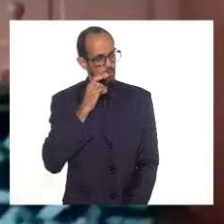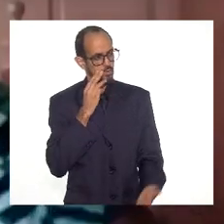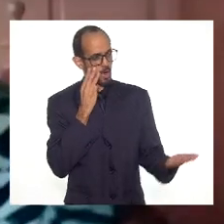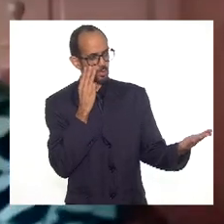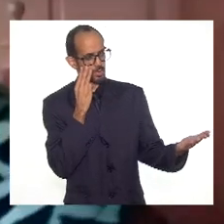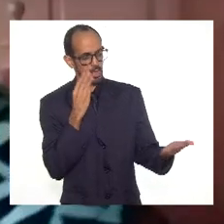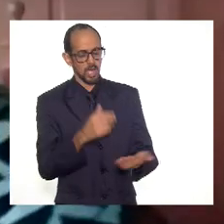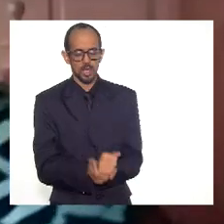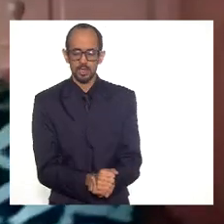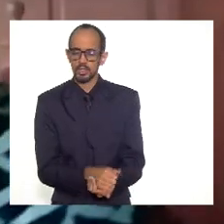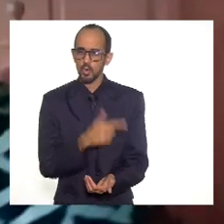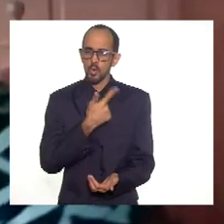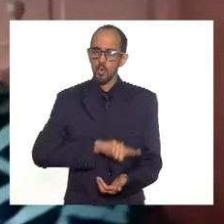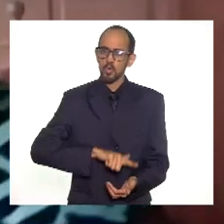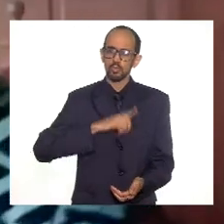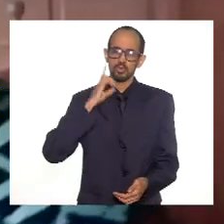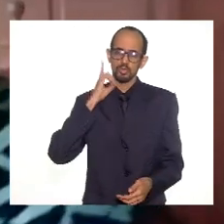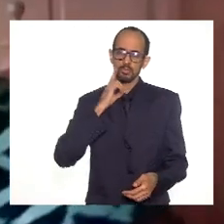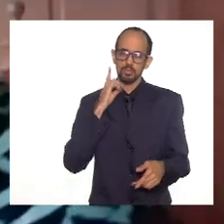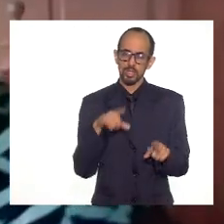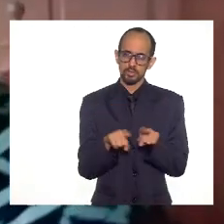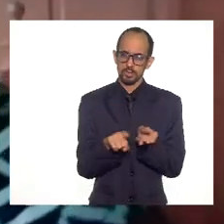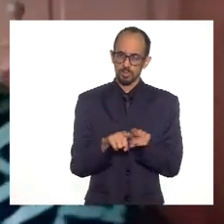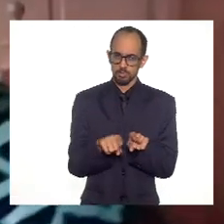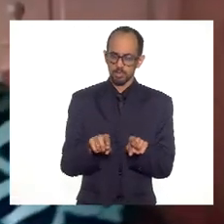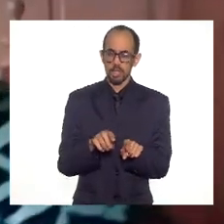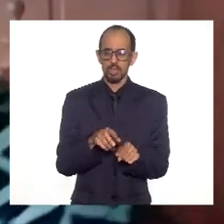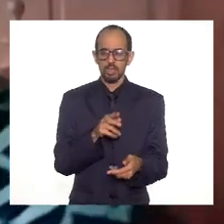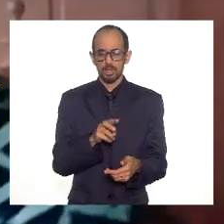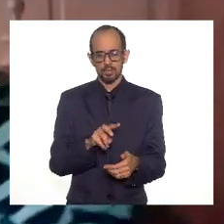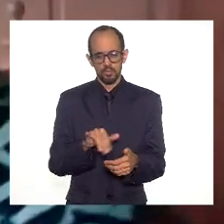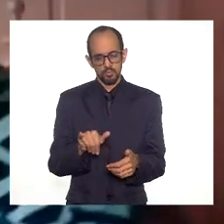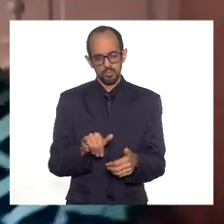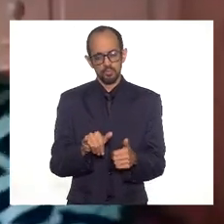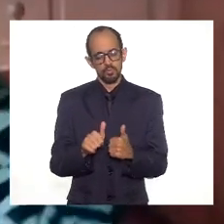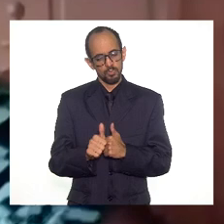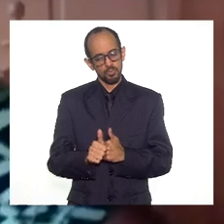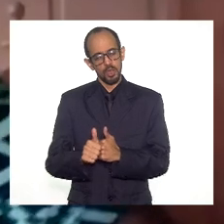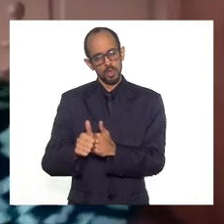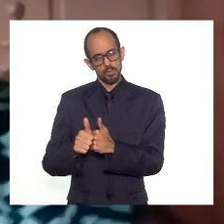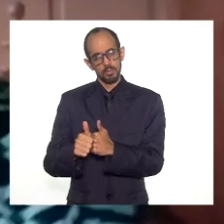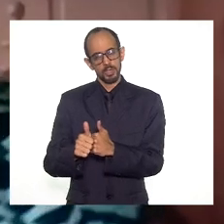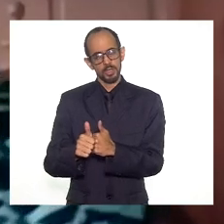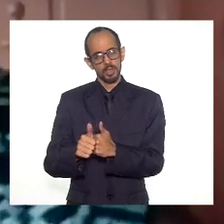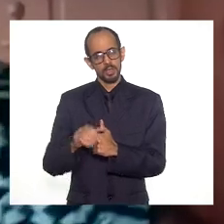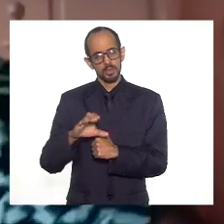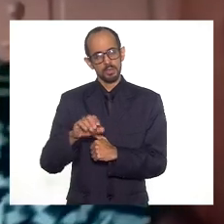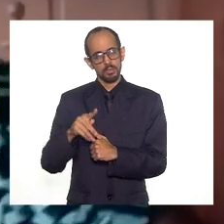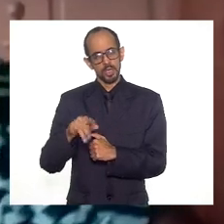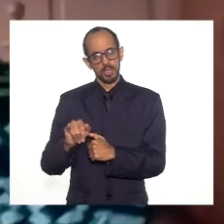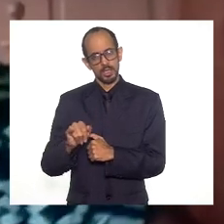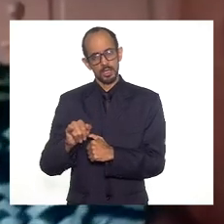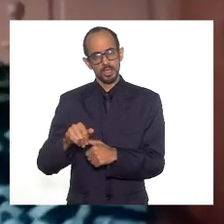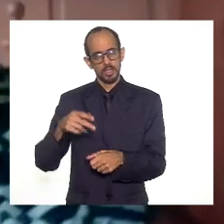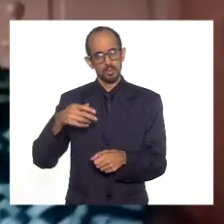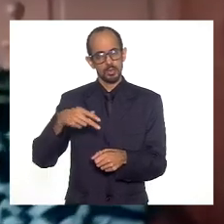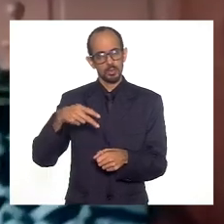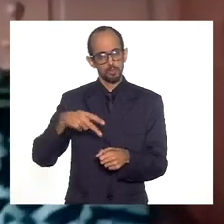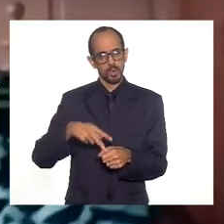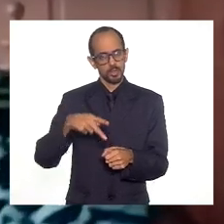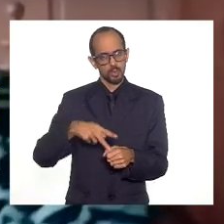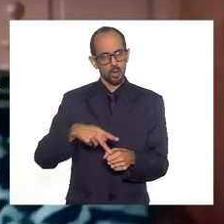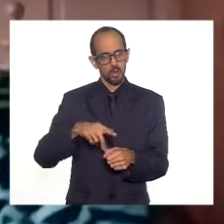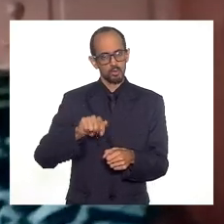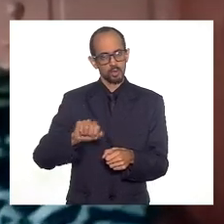né, e outros deputados aqui vêm acompanhando, tocando a CPI do Petróleo e Gás, vêm discutindo e